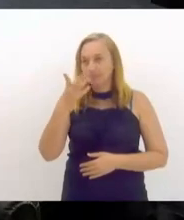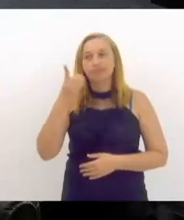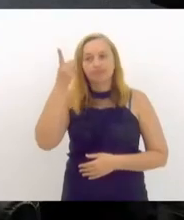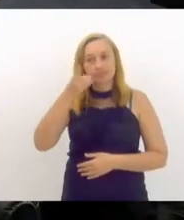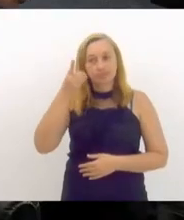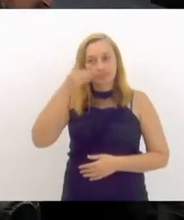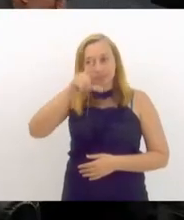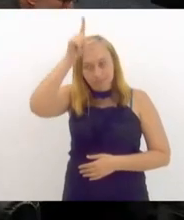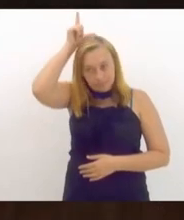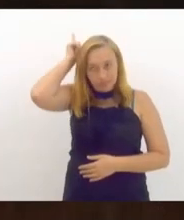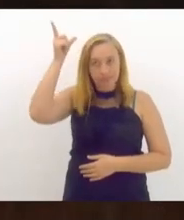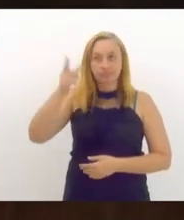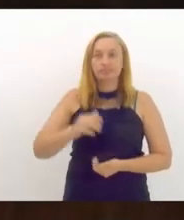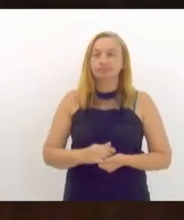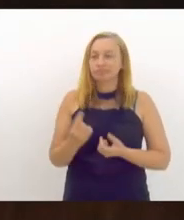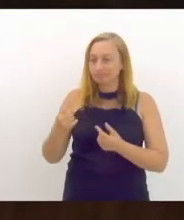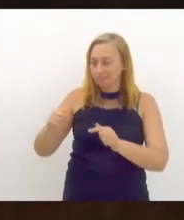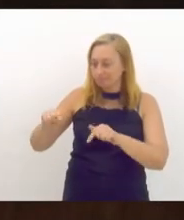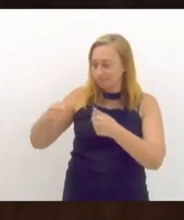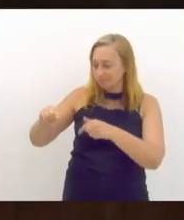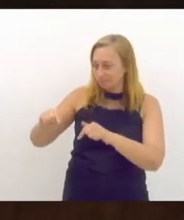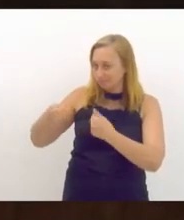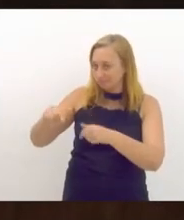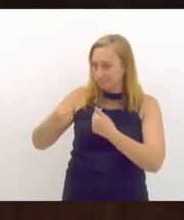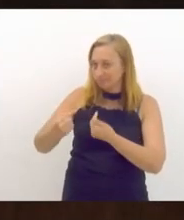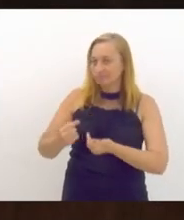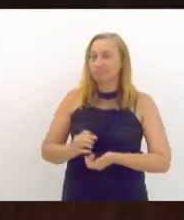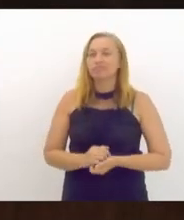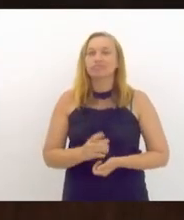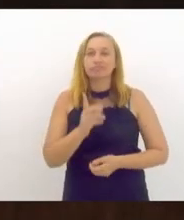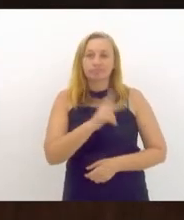Luiz Paulo e fazer uma provocação, professor